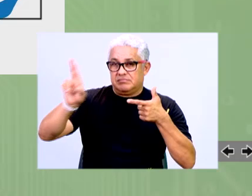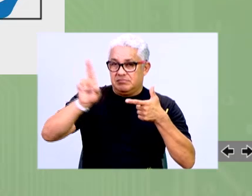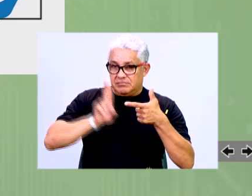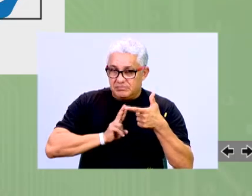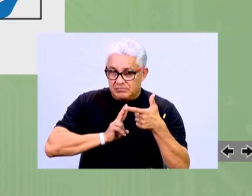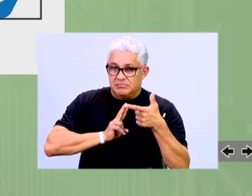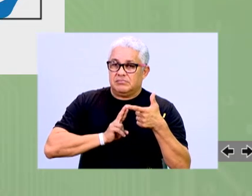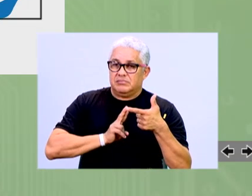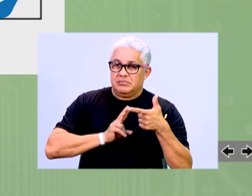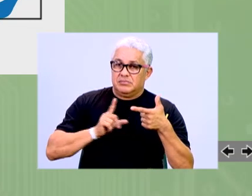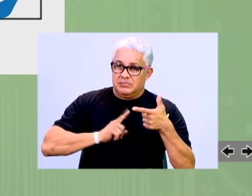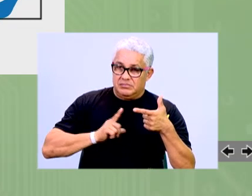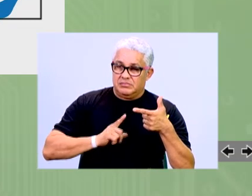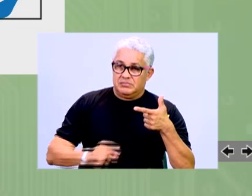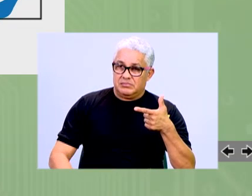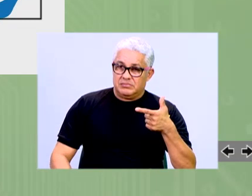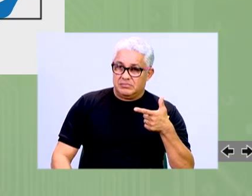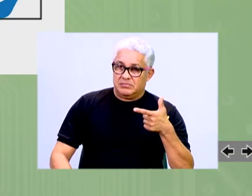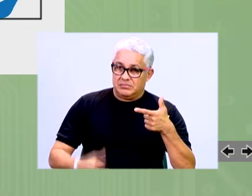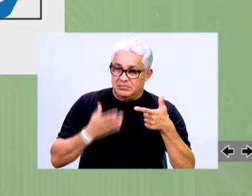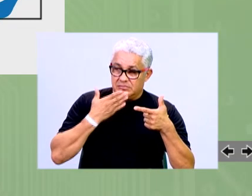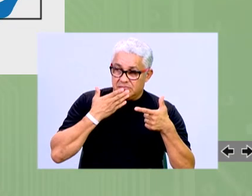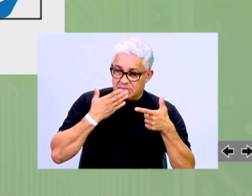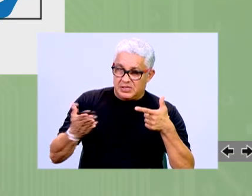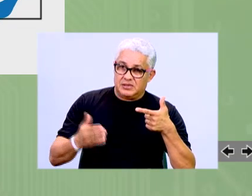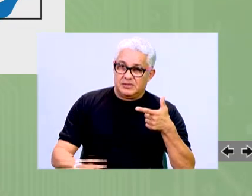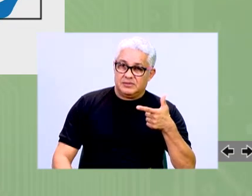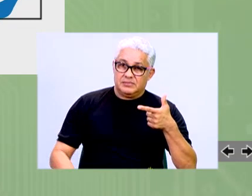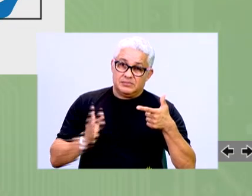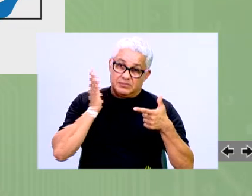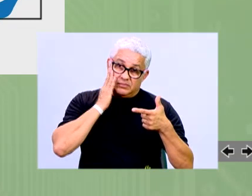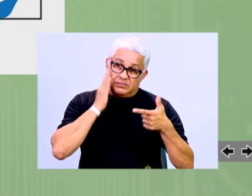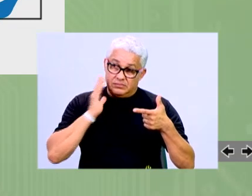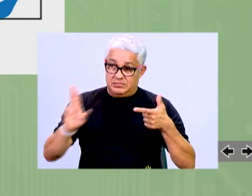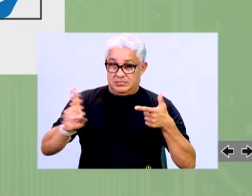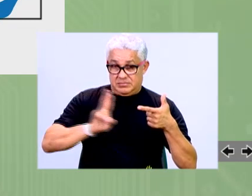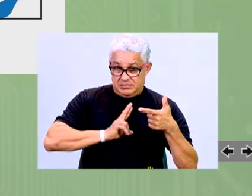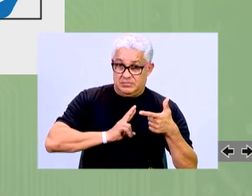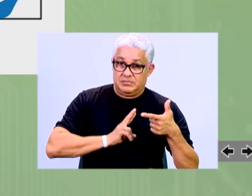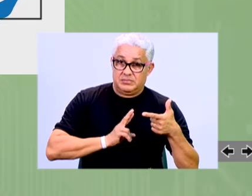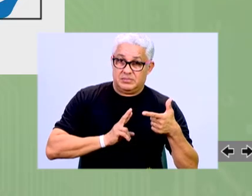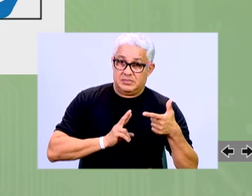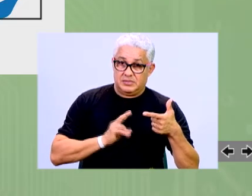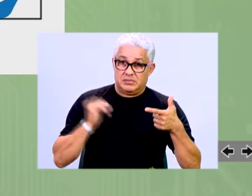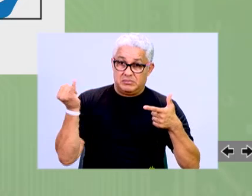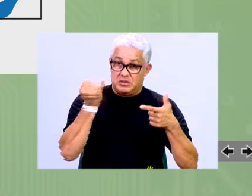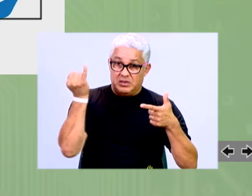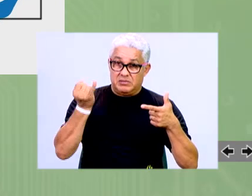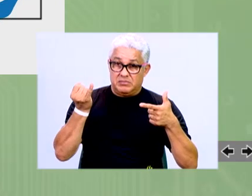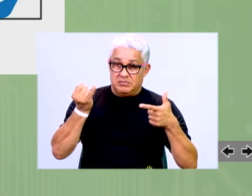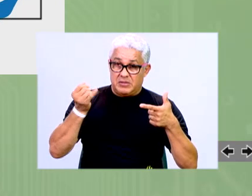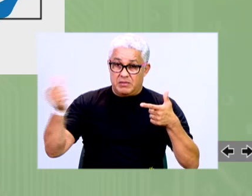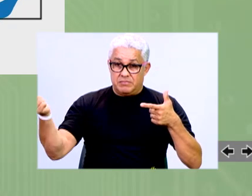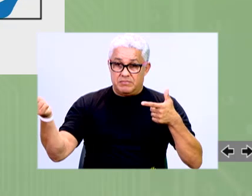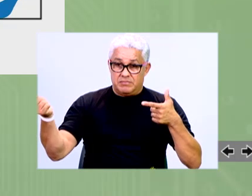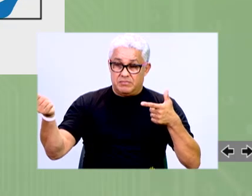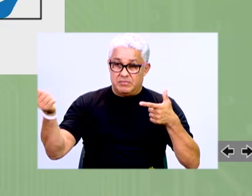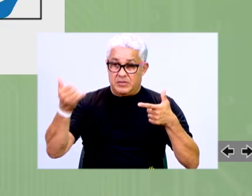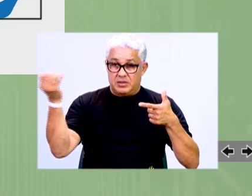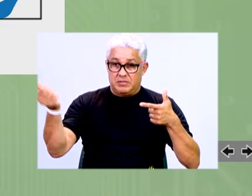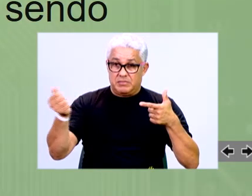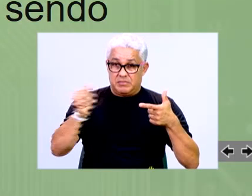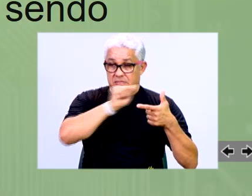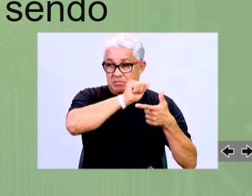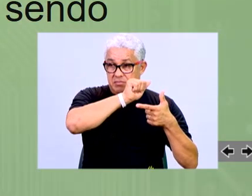fase, o obter status do pedido. Porque saber o status do pedido é menos relevante do que fazer o